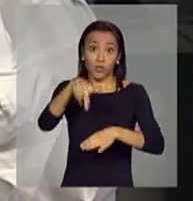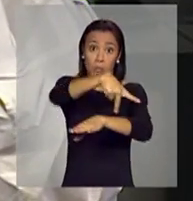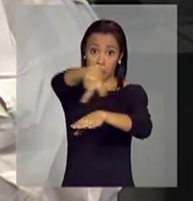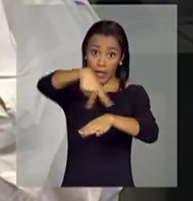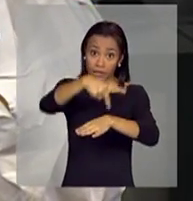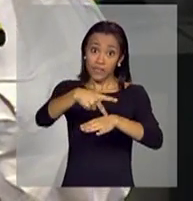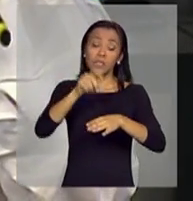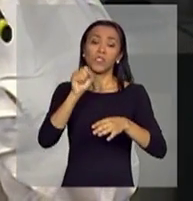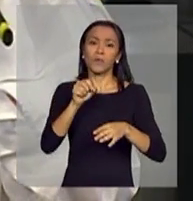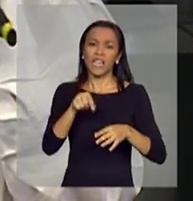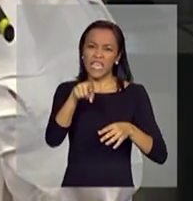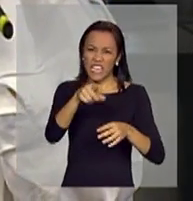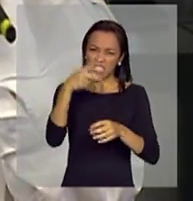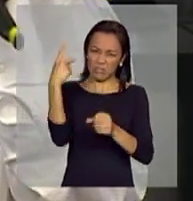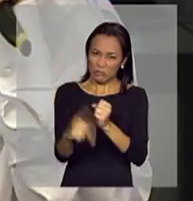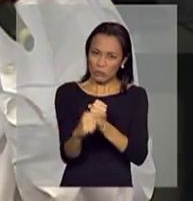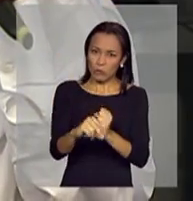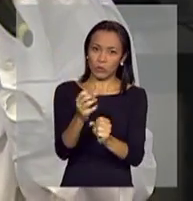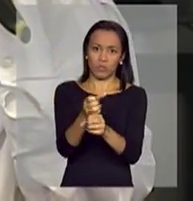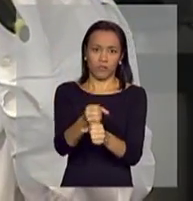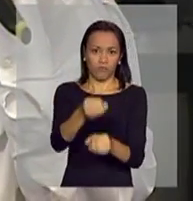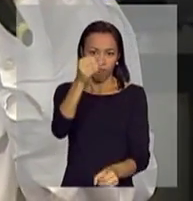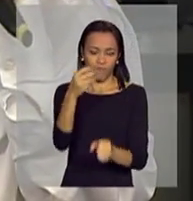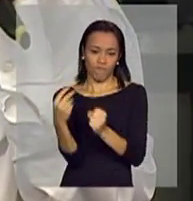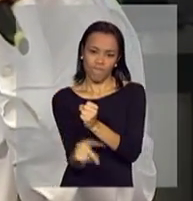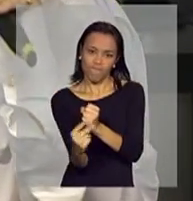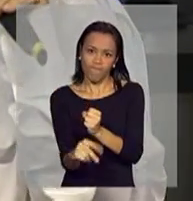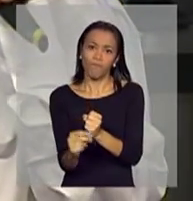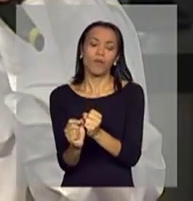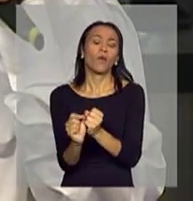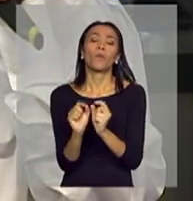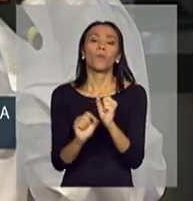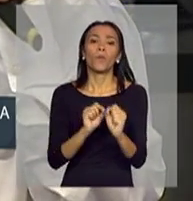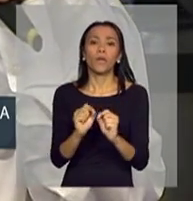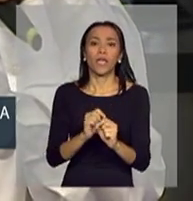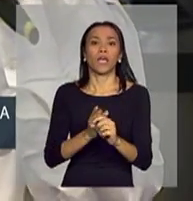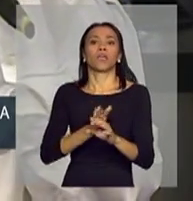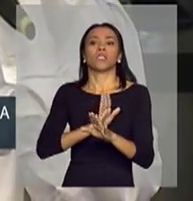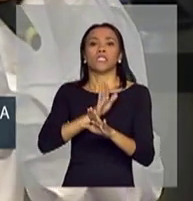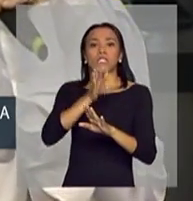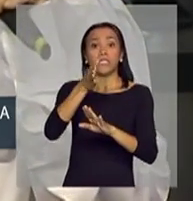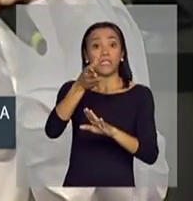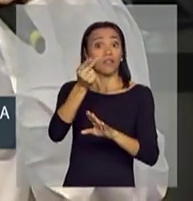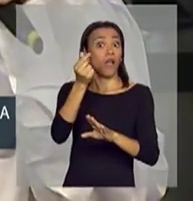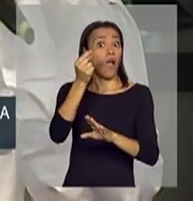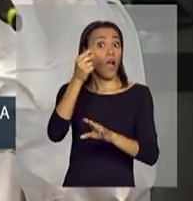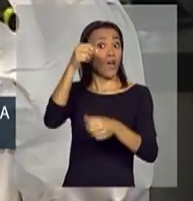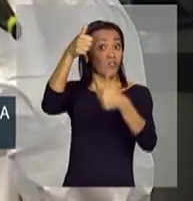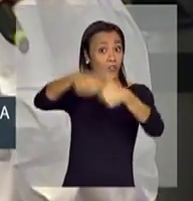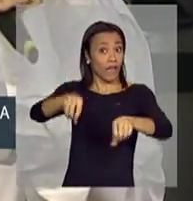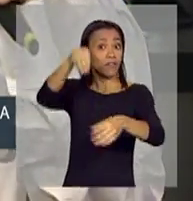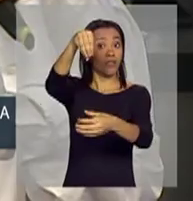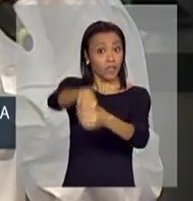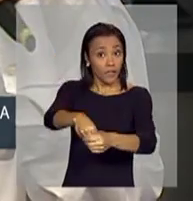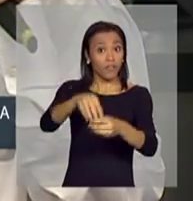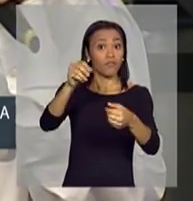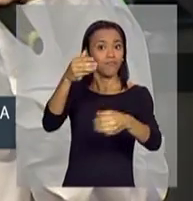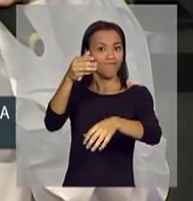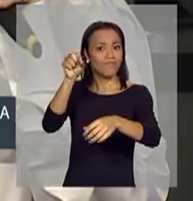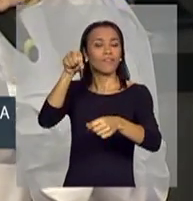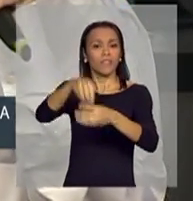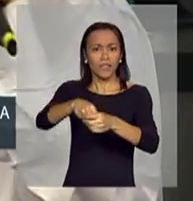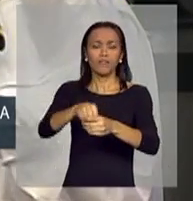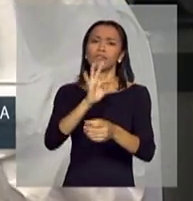a prática dessa tortura, do pau de arara, ela frequenta as delegacias de polícia há anos, é praticada contra as